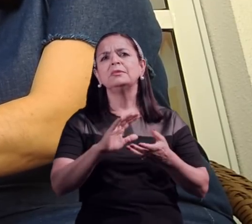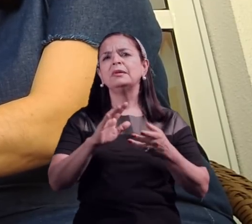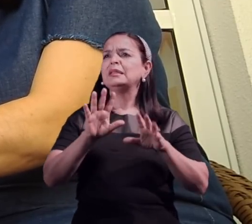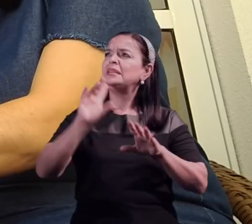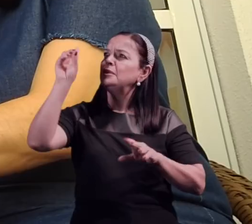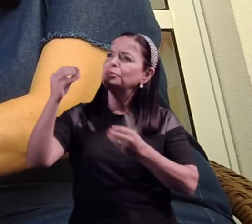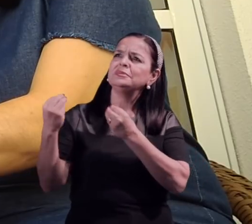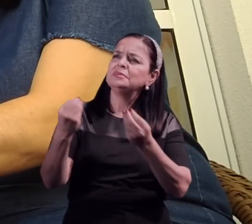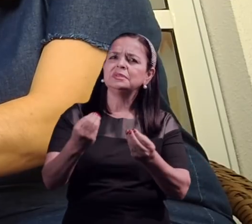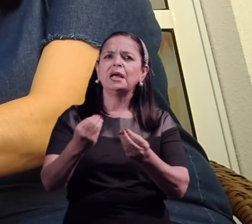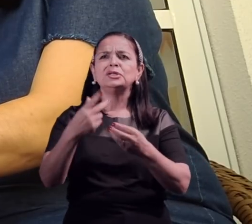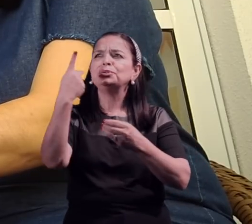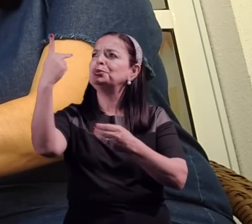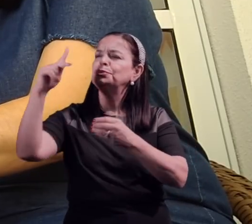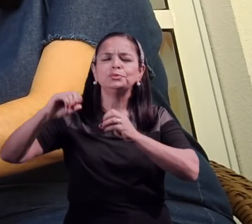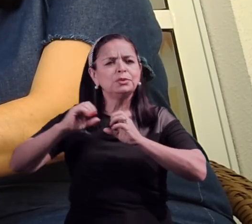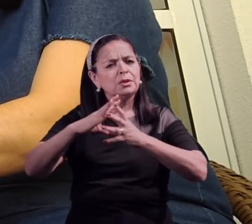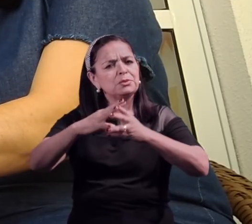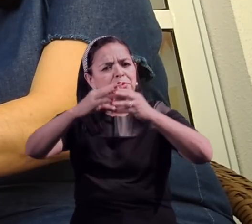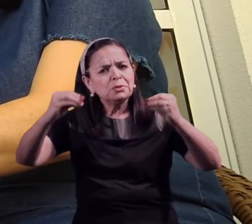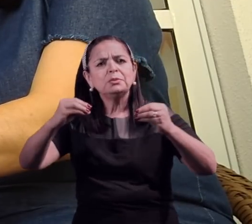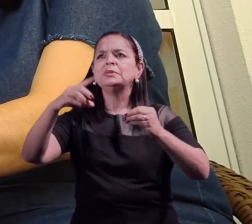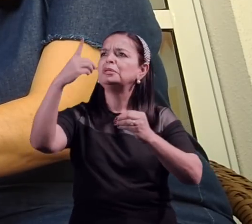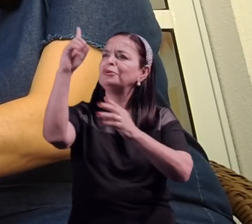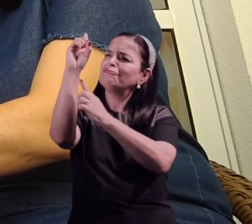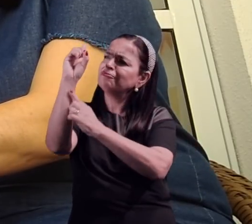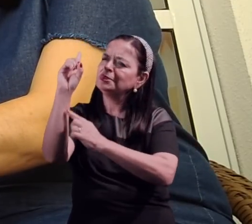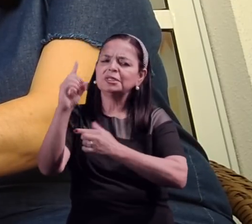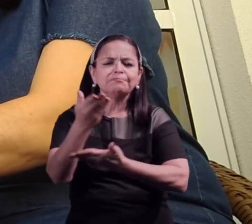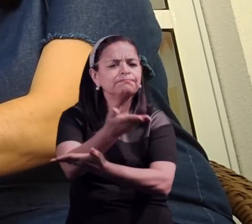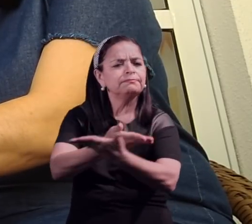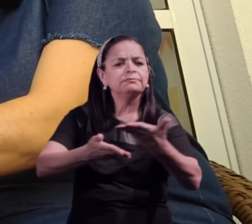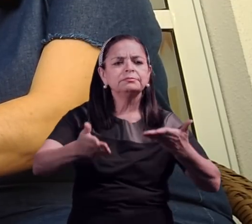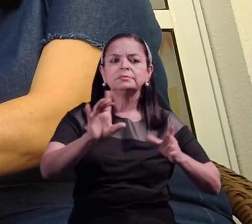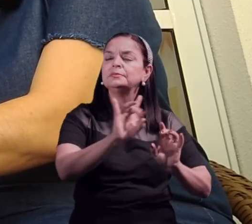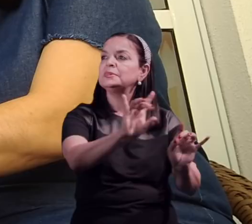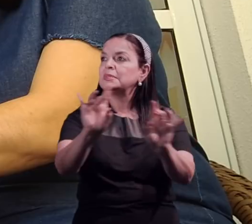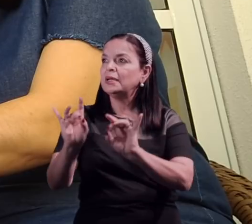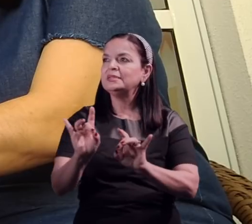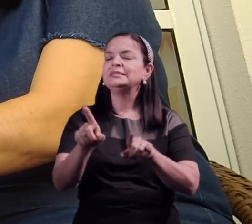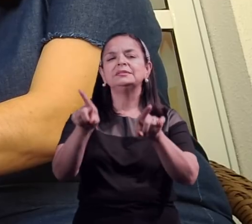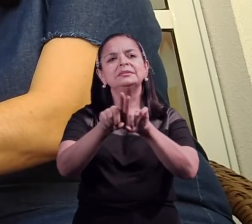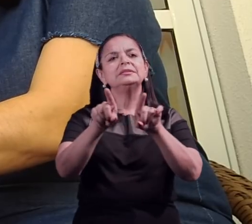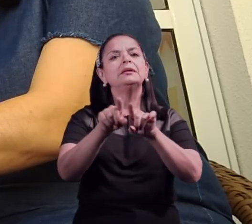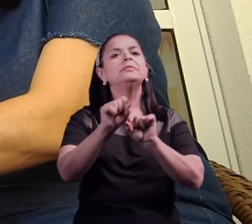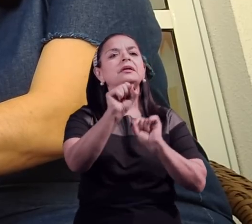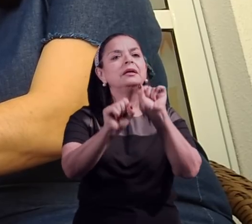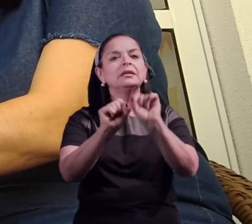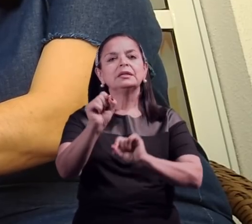um deles agora com a Tua cura e que a Tua vontade seja estabelecida na vida deles. Oramos também por aqueles que